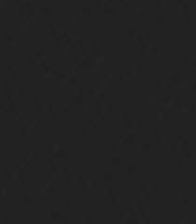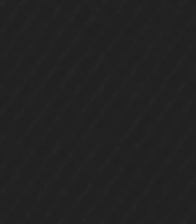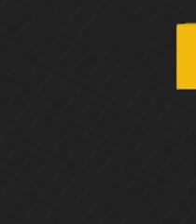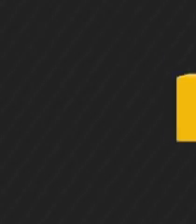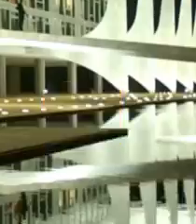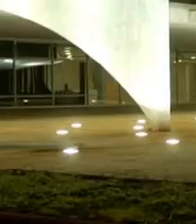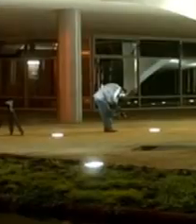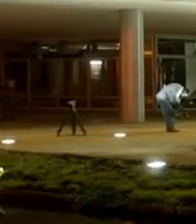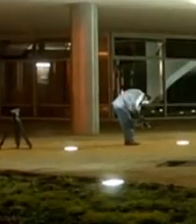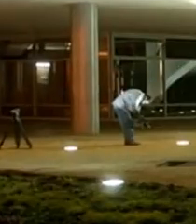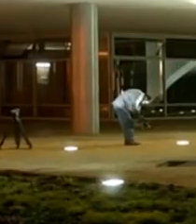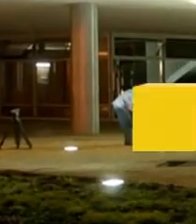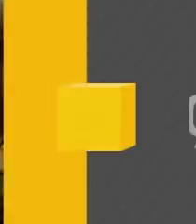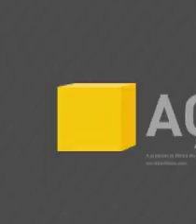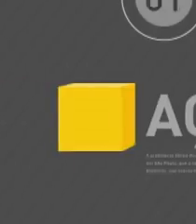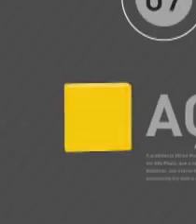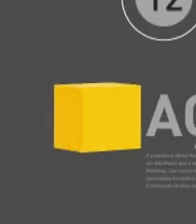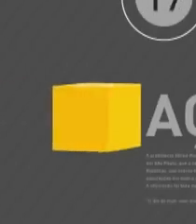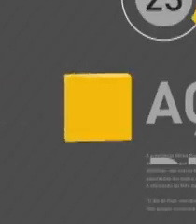ae